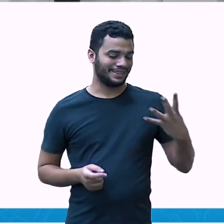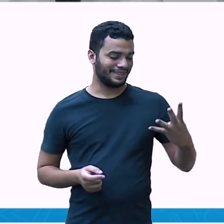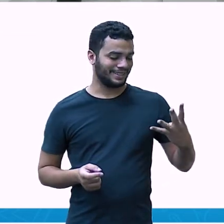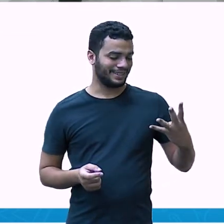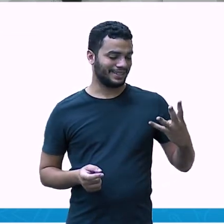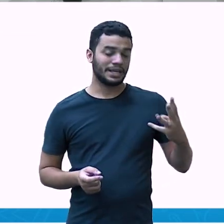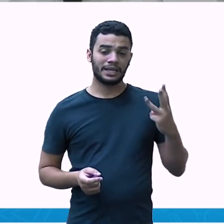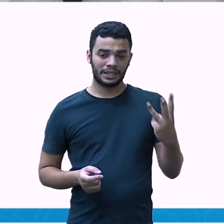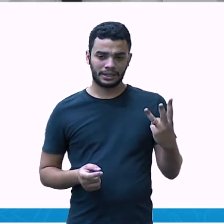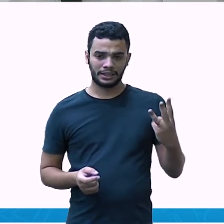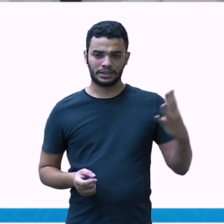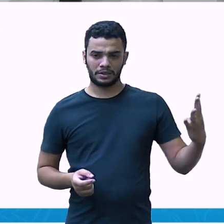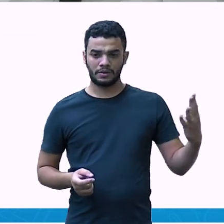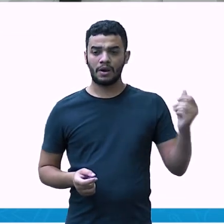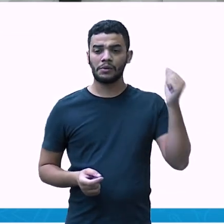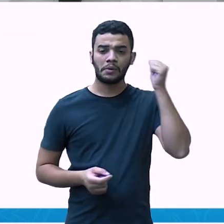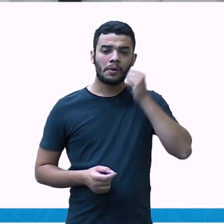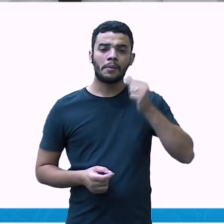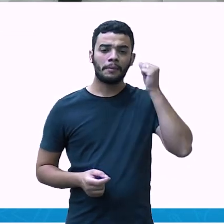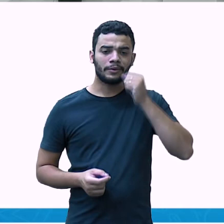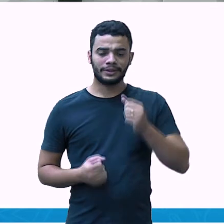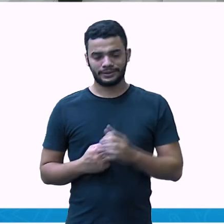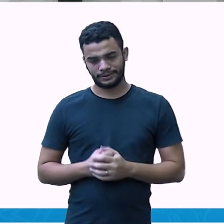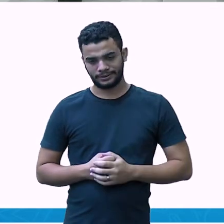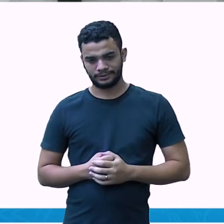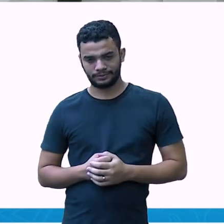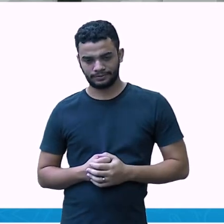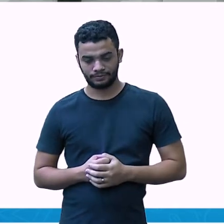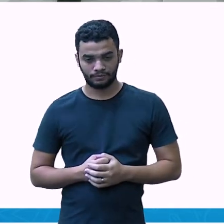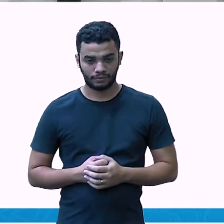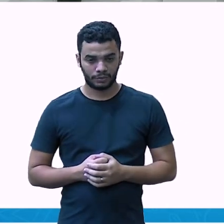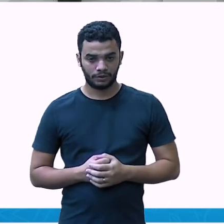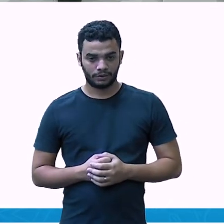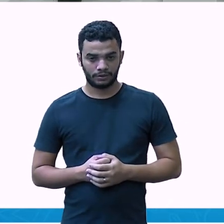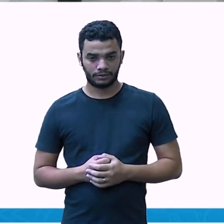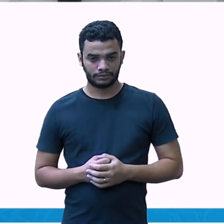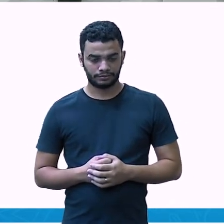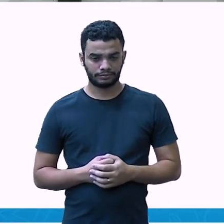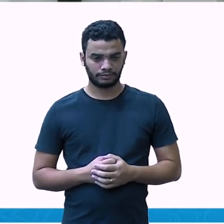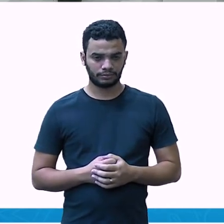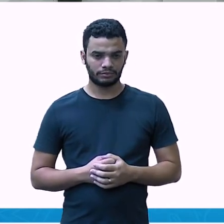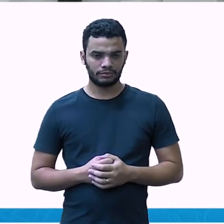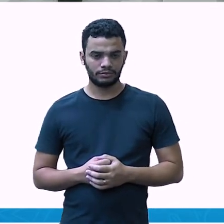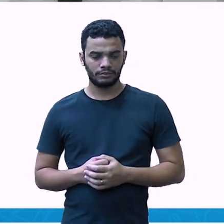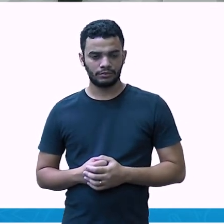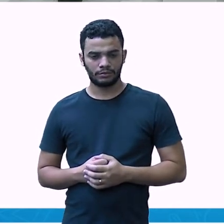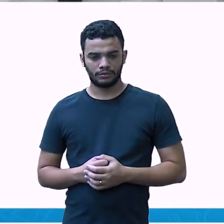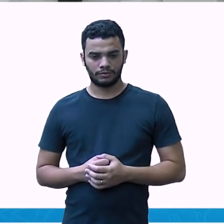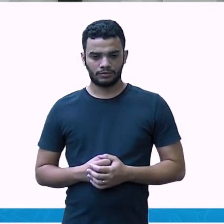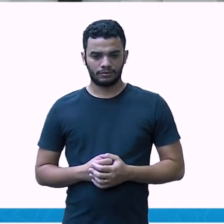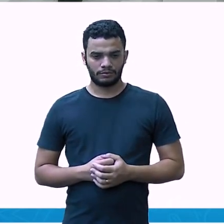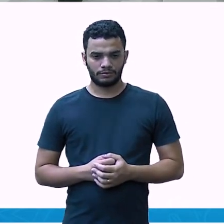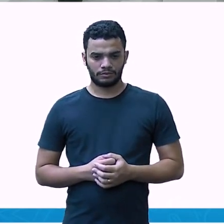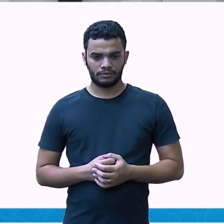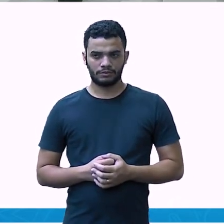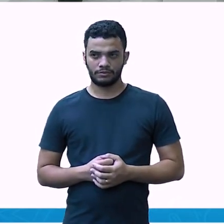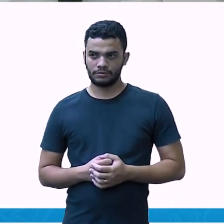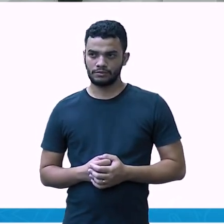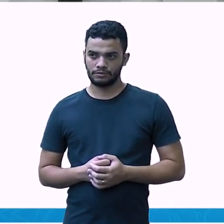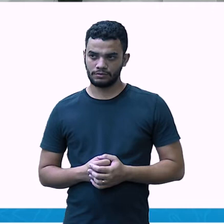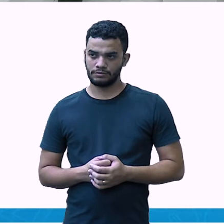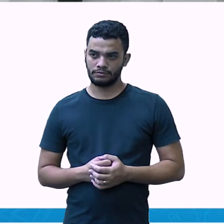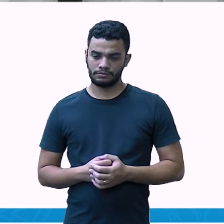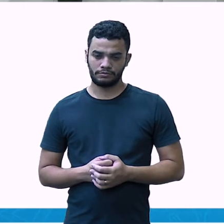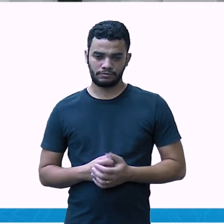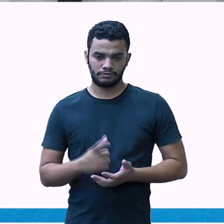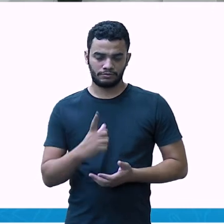11 meninos, meninas inteira, mais a metade. Meninas, 1, 2, 3, 4,